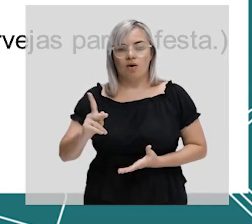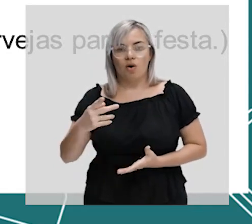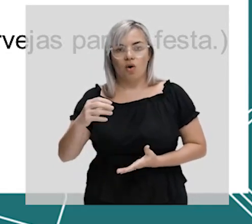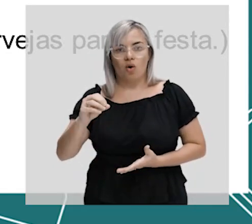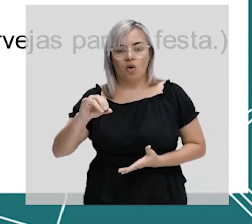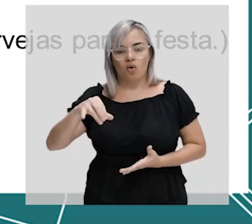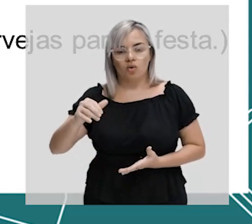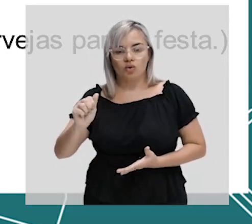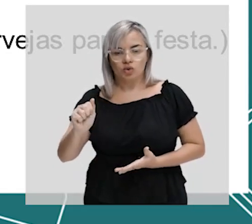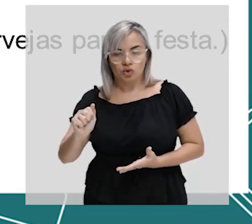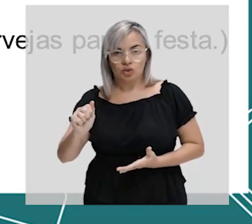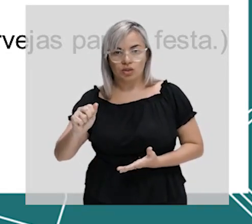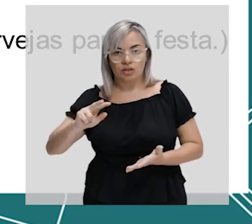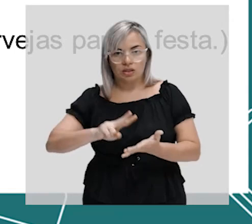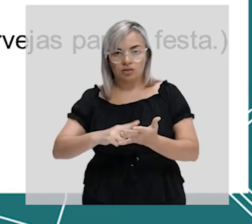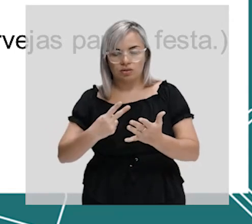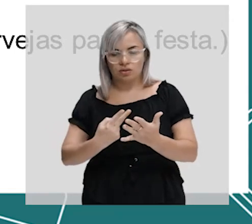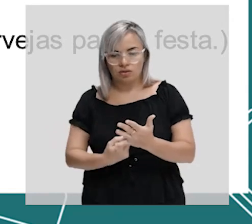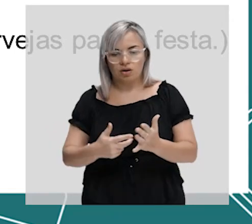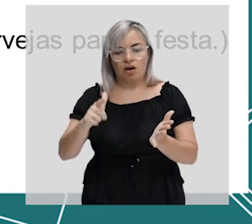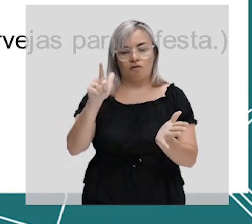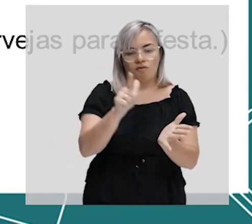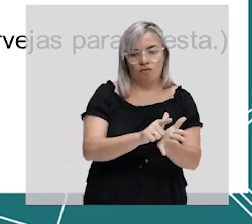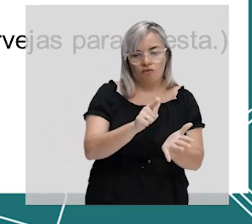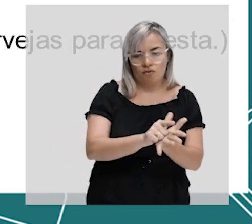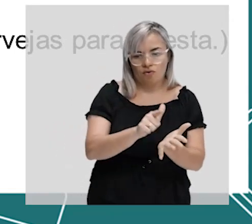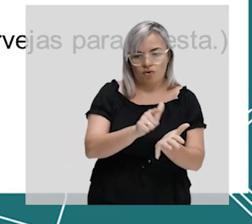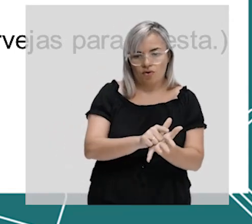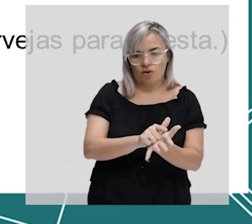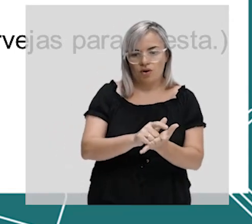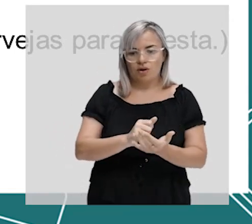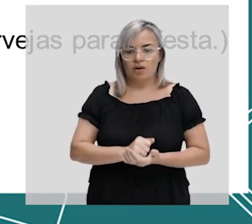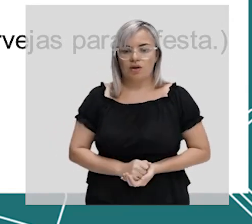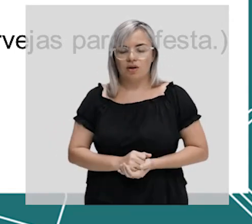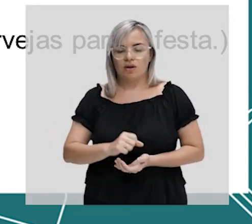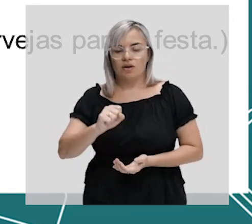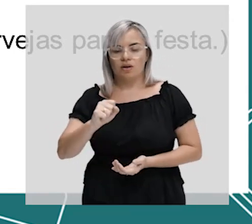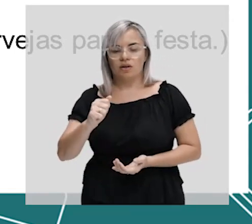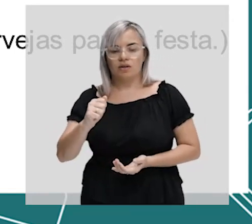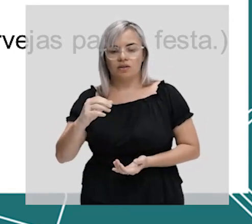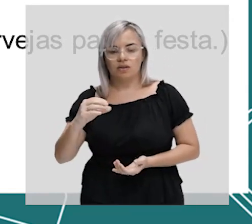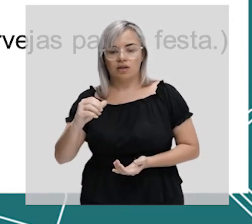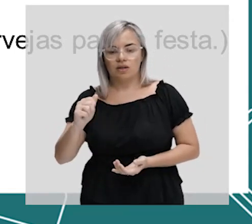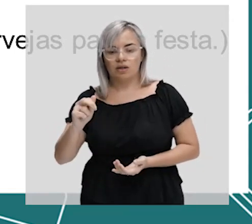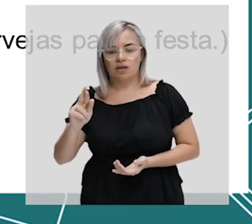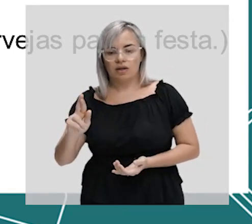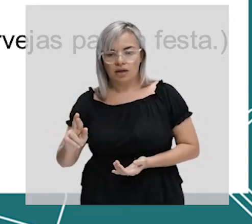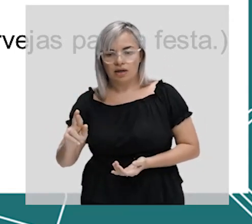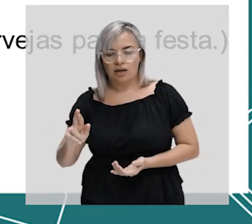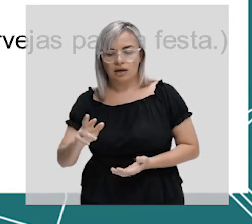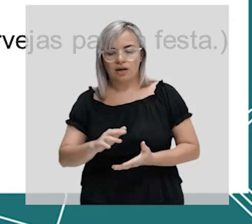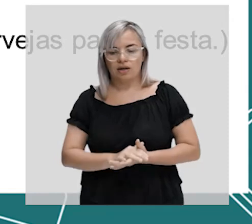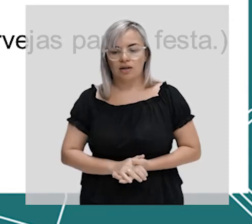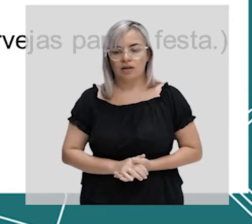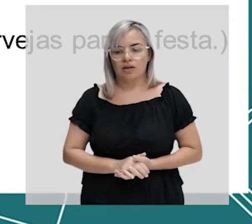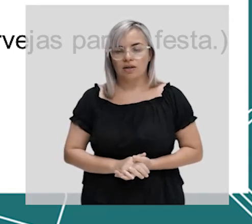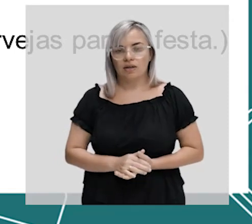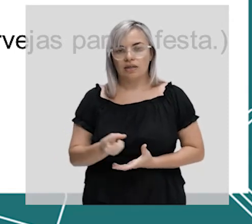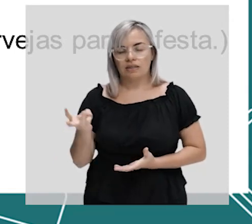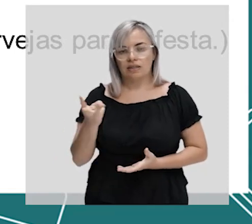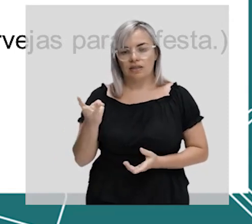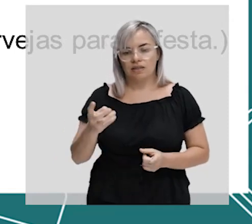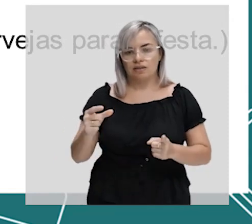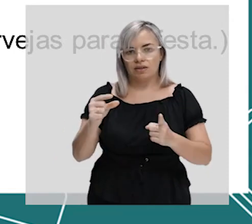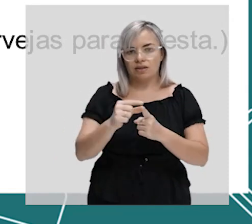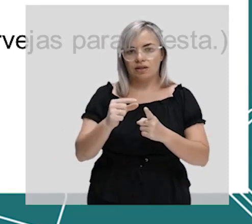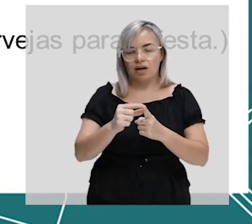é tomar. Se você não souber conjugação verbal, você se atrapalha. E apuntes, que são notas. Então, são 3 palavrinhas novas para